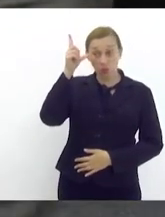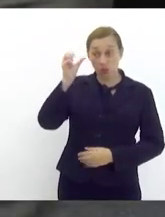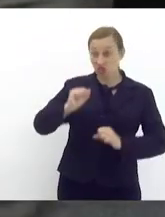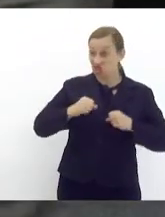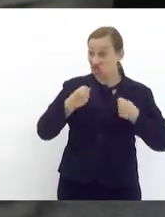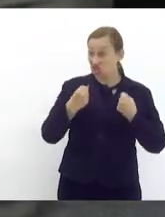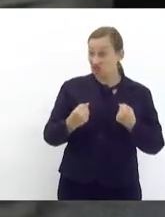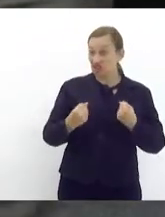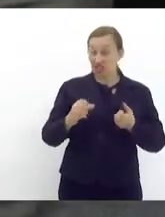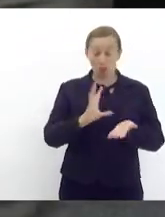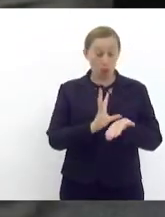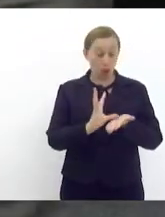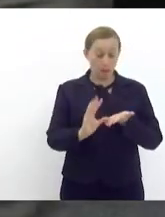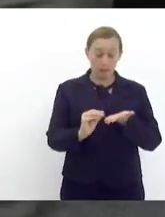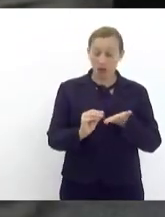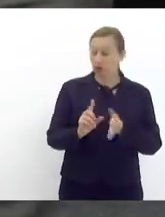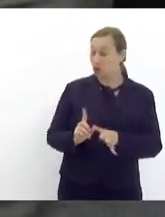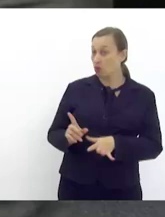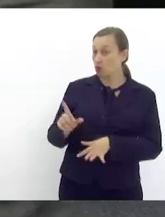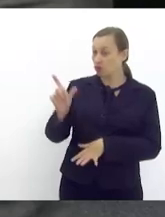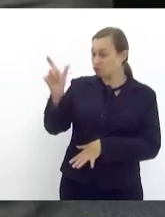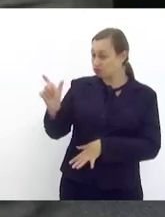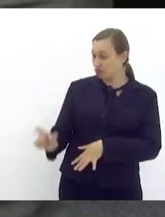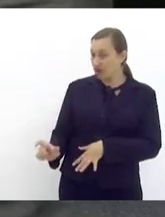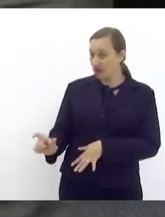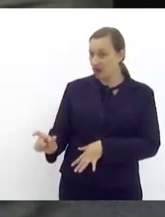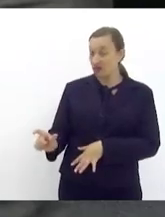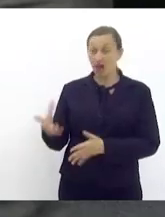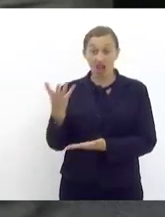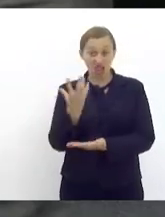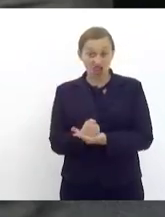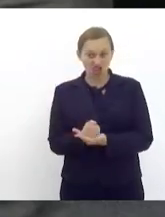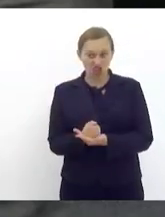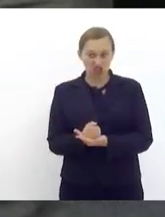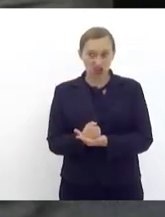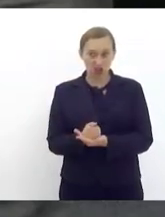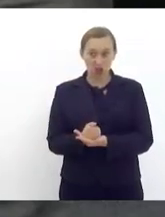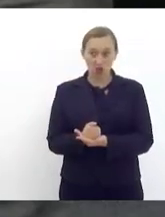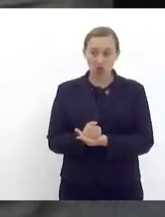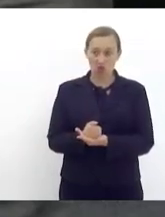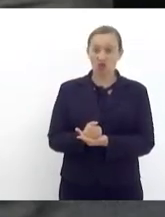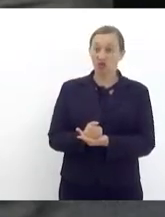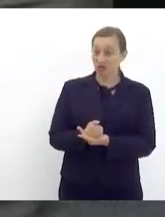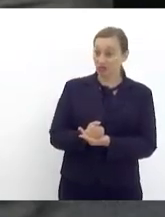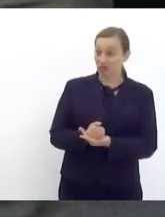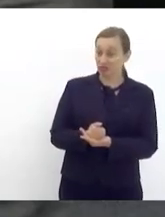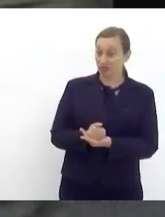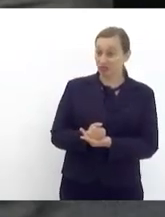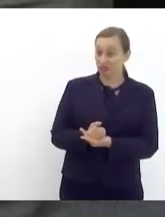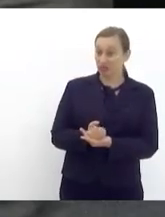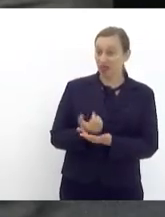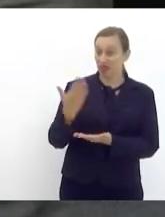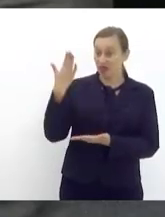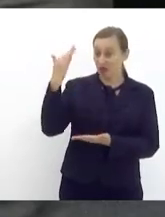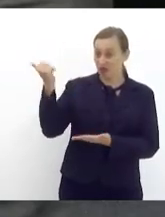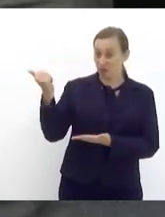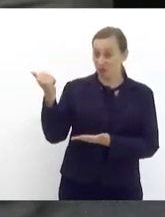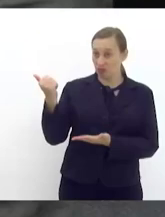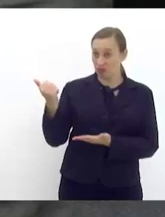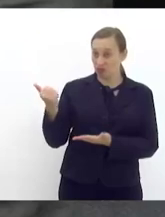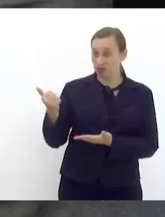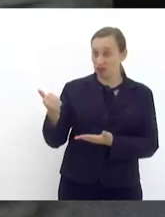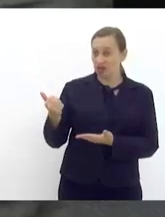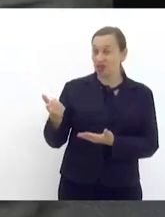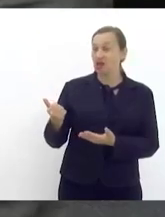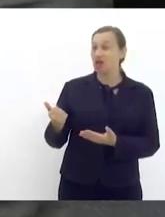defender uma pauta que, como ela mesma registrou, é polêmica, porque se trata da defesa intransigente da classe trabalhadora.